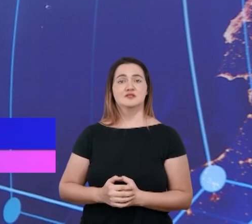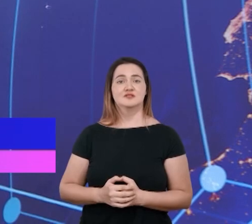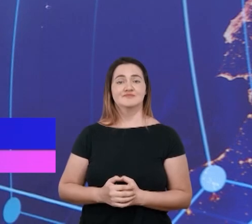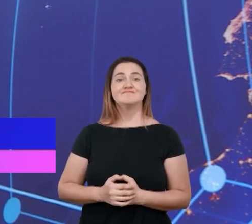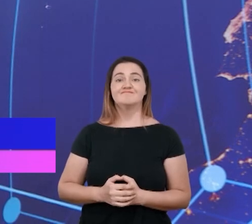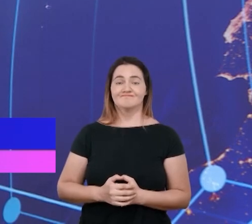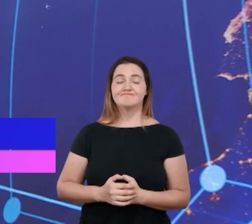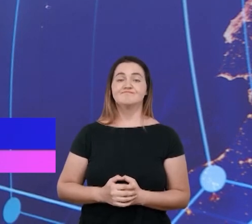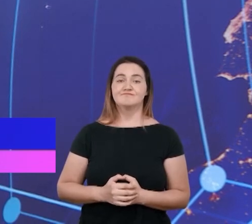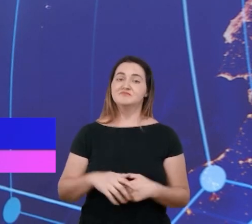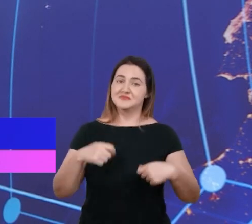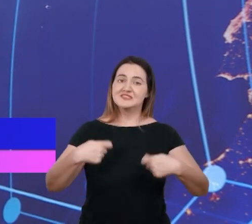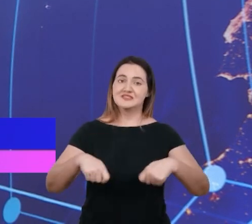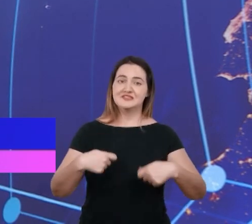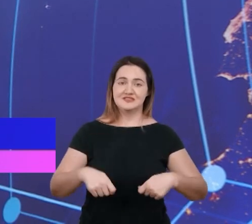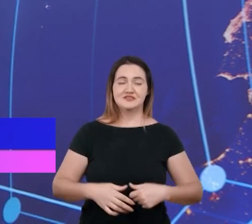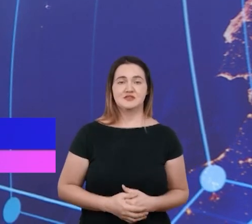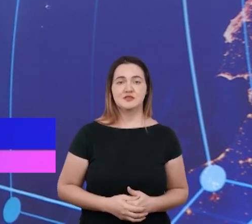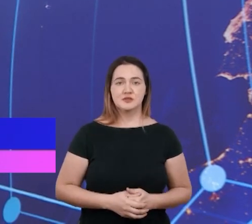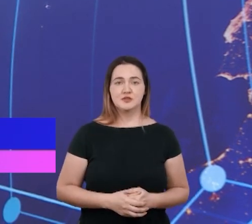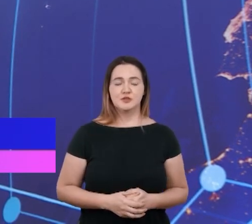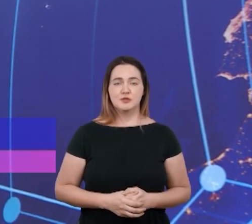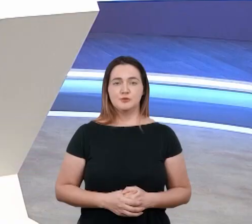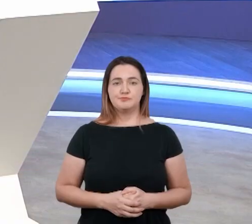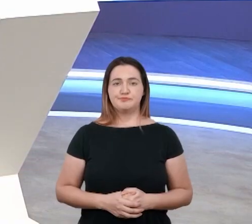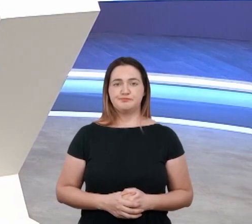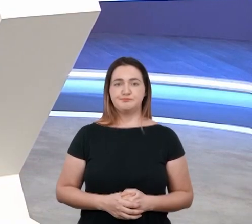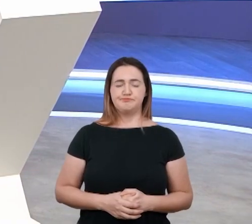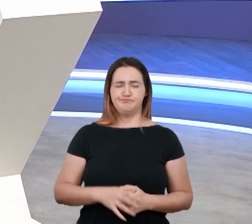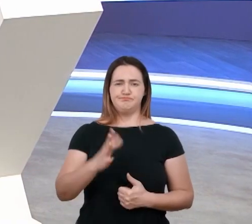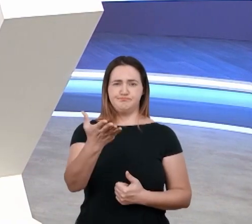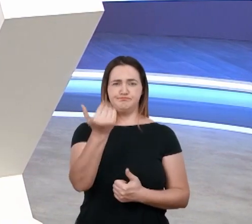de fazer até o dia da volta de Cristo Jesus.